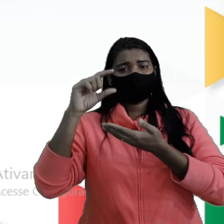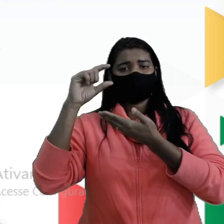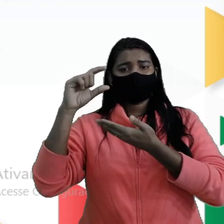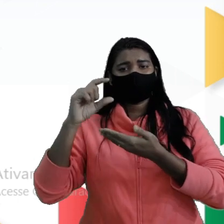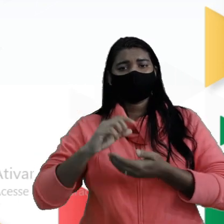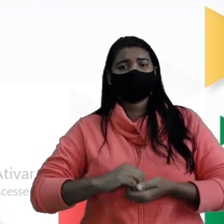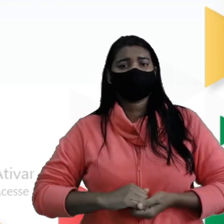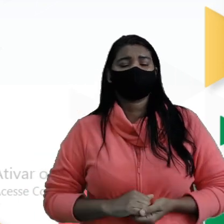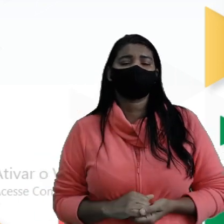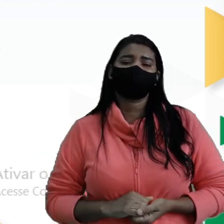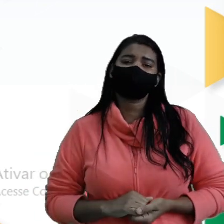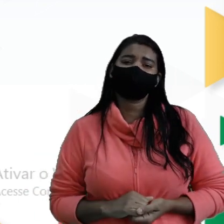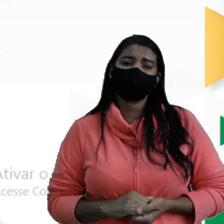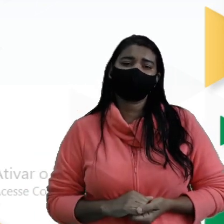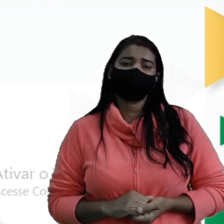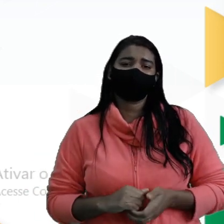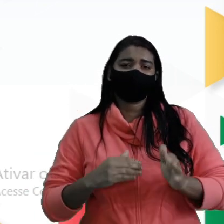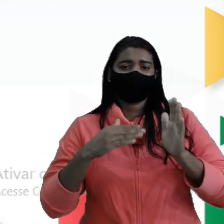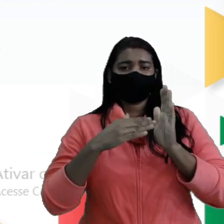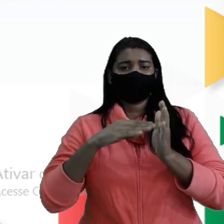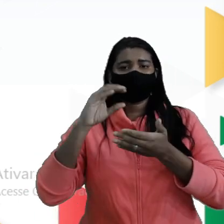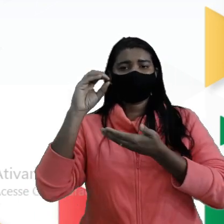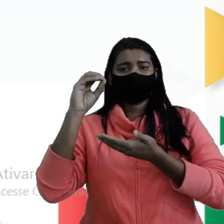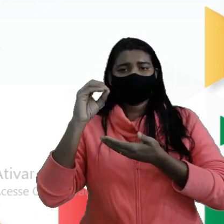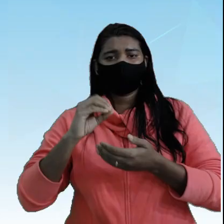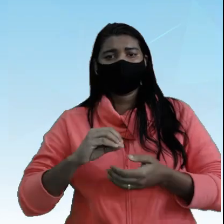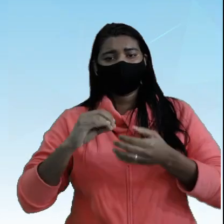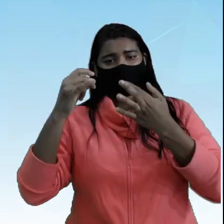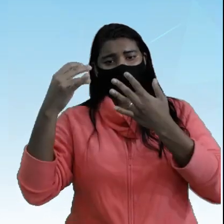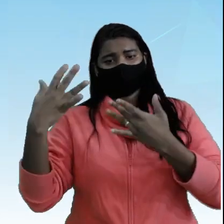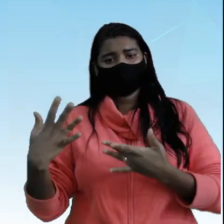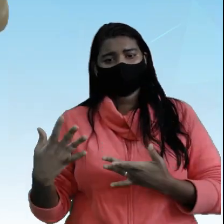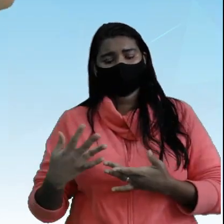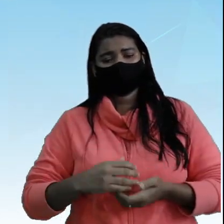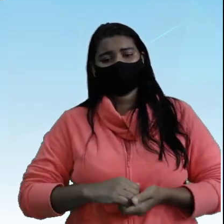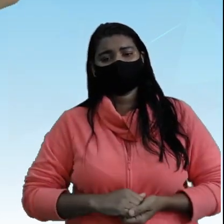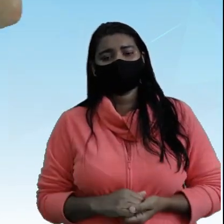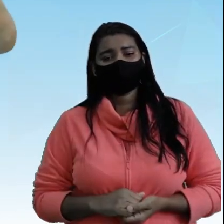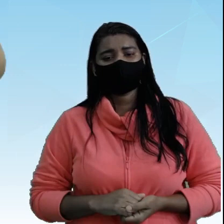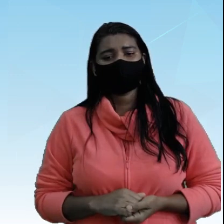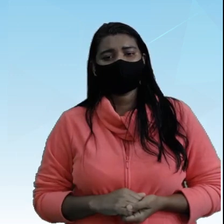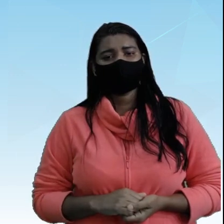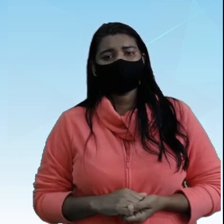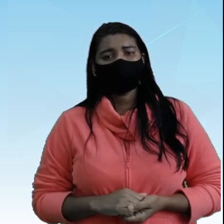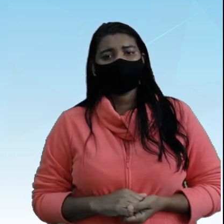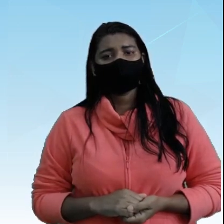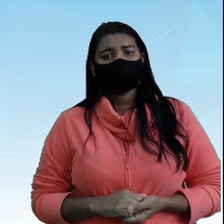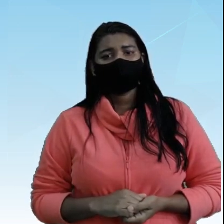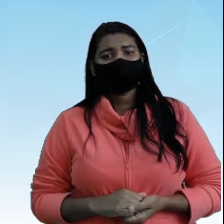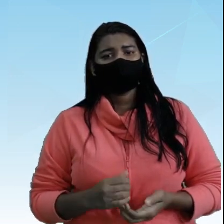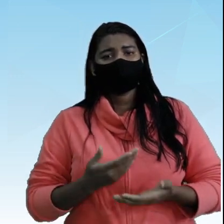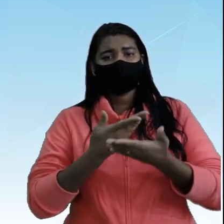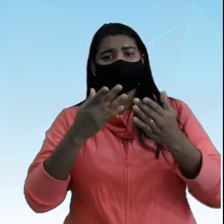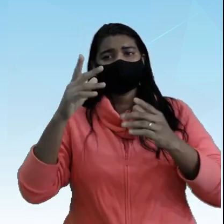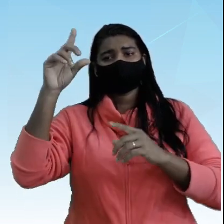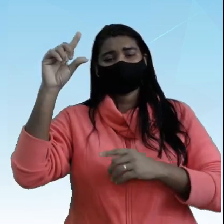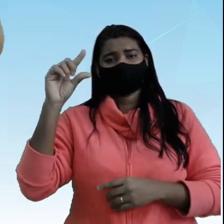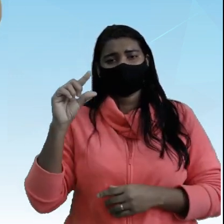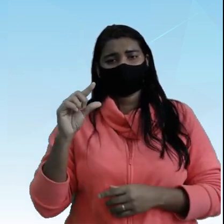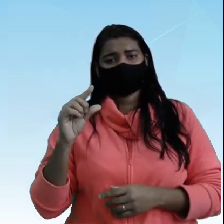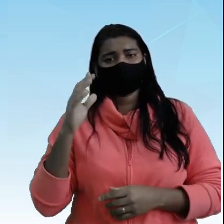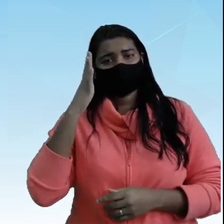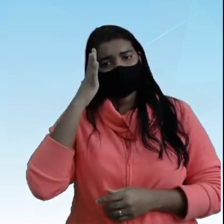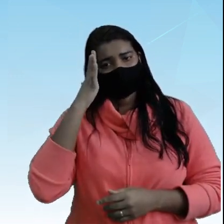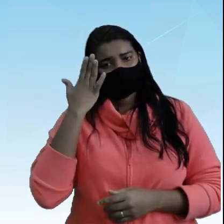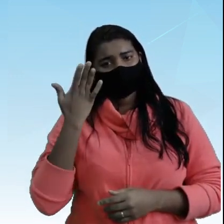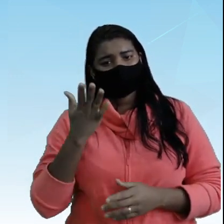de negócio até ó. É como se eu dissesse assim, certo? O negócio desse banqueiro está diminuindo. Então,